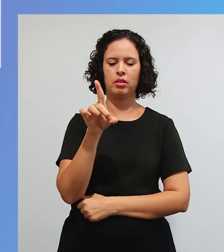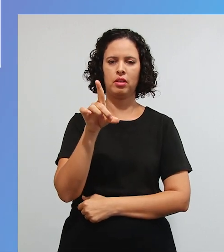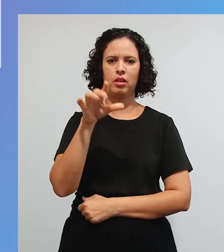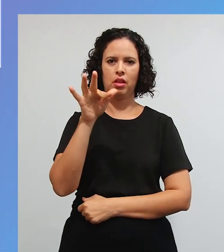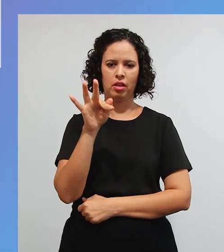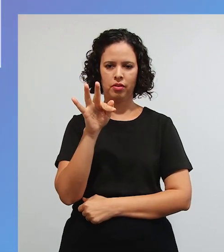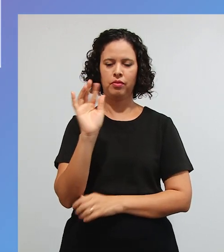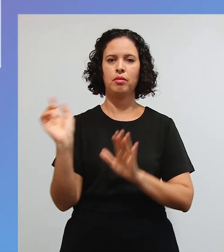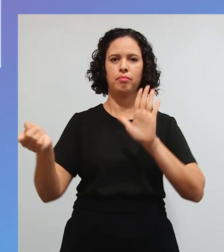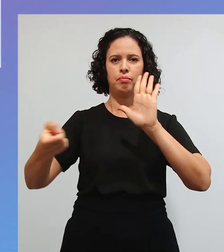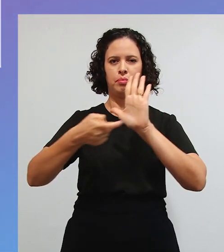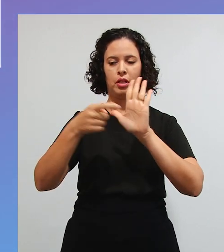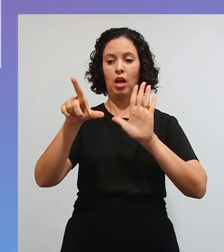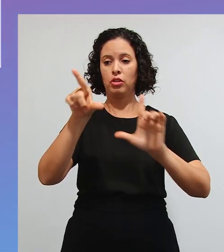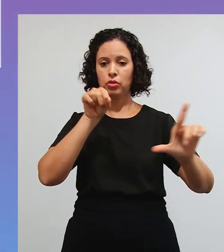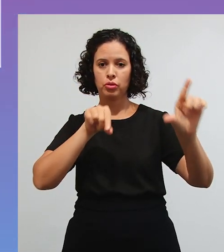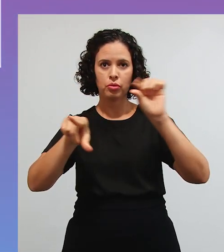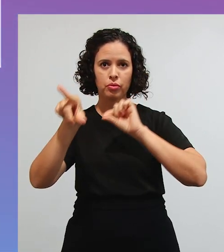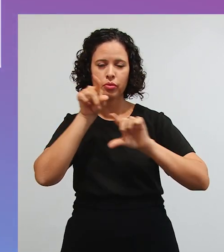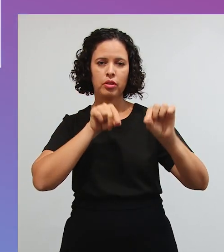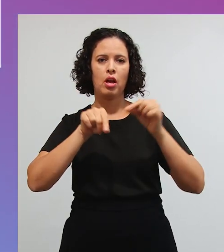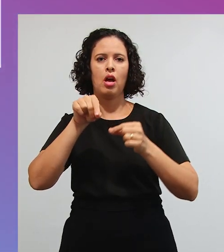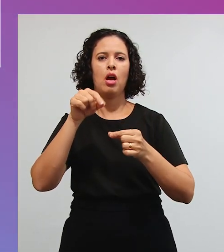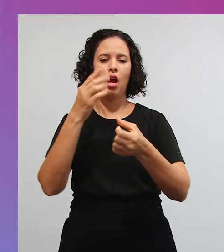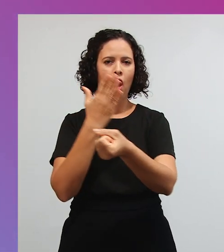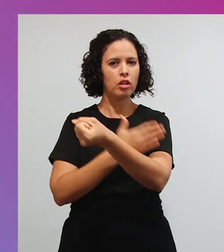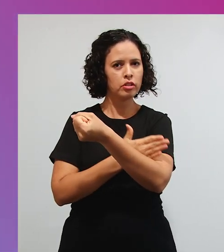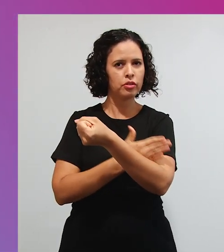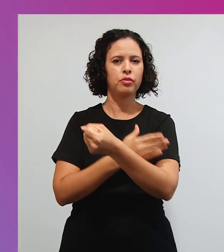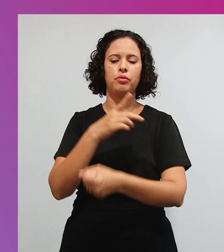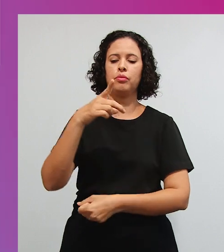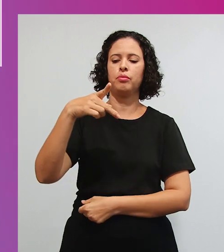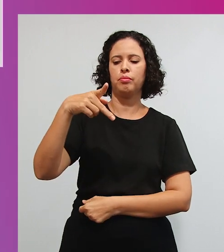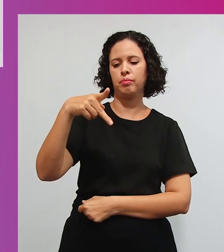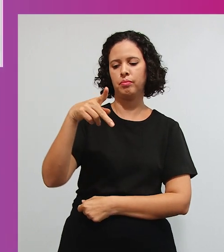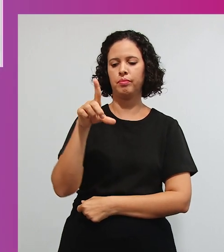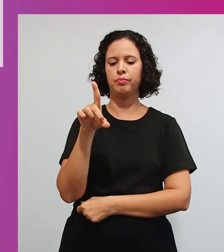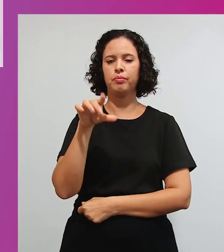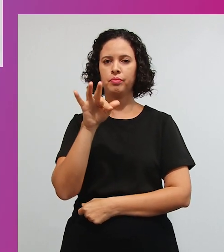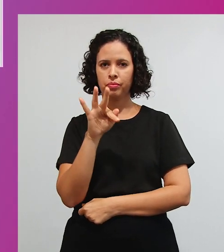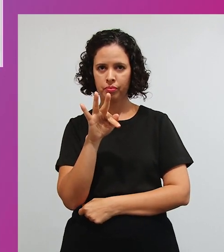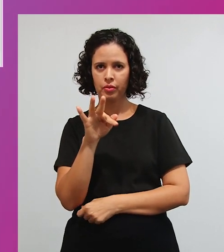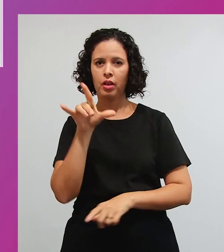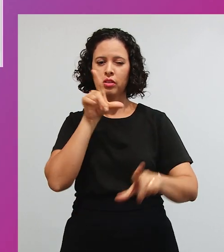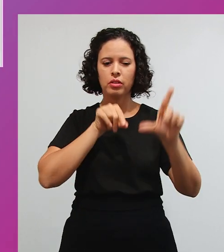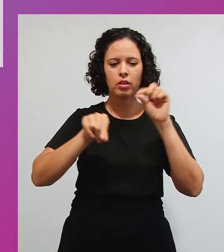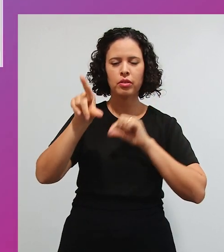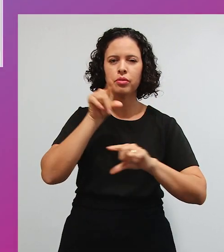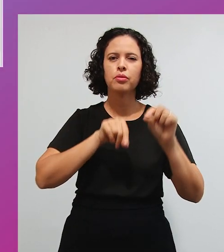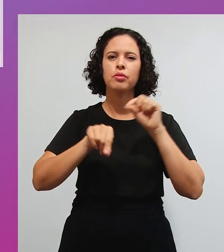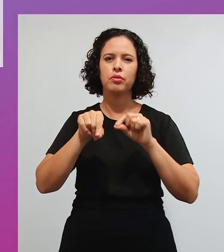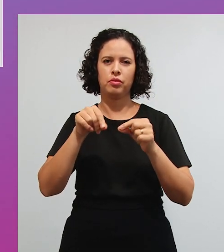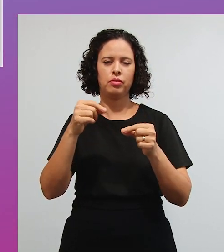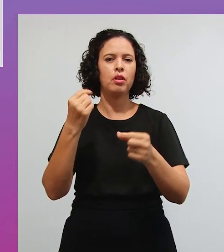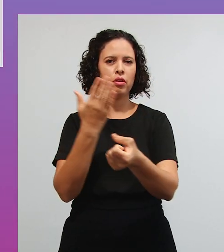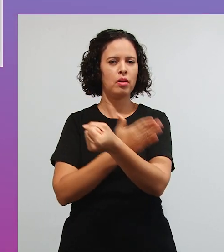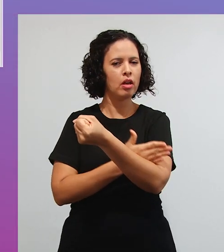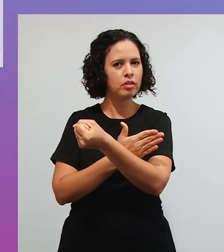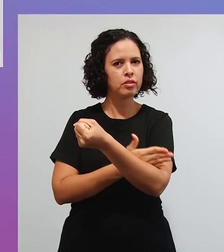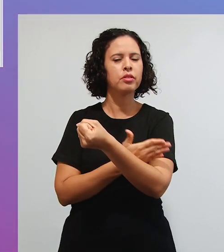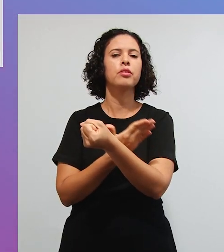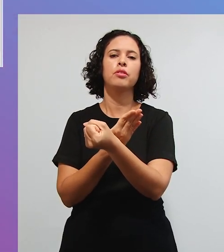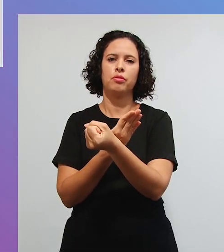2. Clique na opção Selecionar Arquivos PDF. Passo 3. Selecione os arquivos PDF que